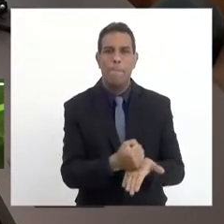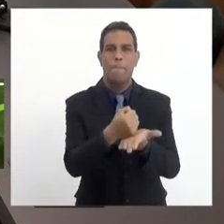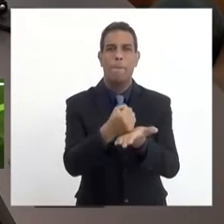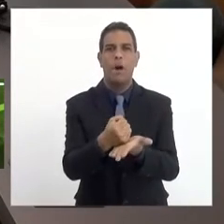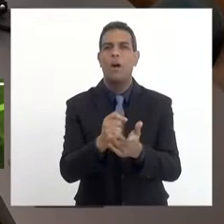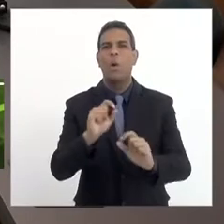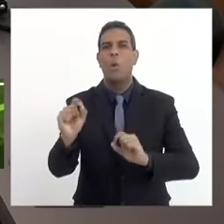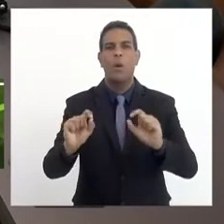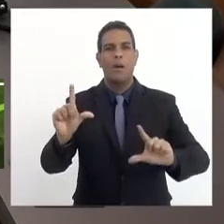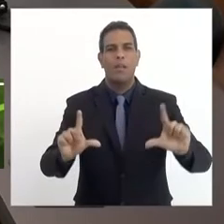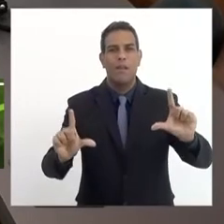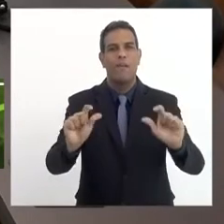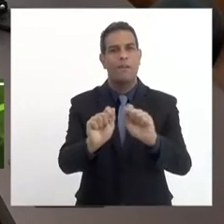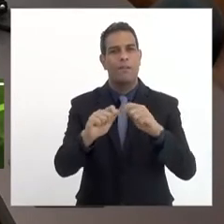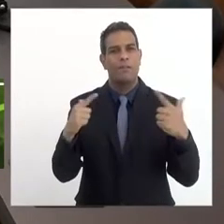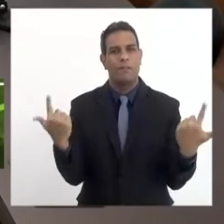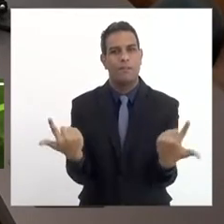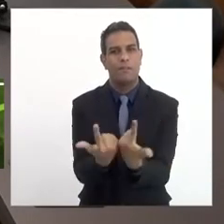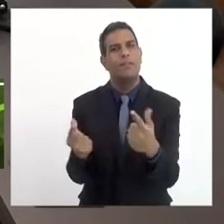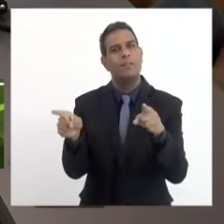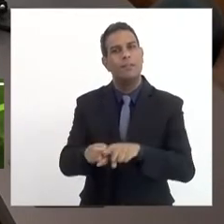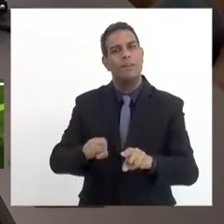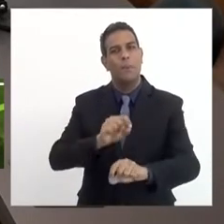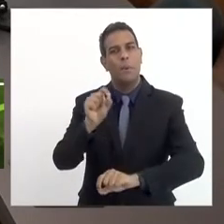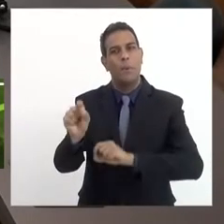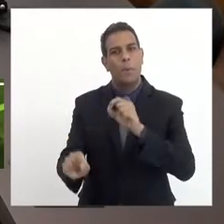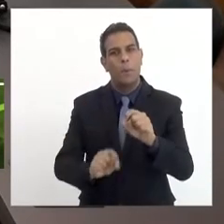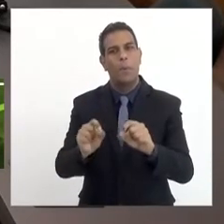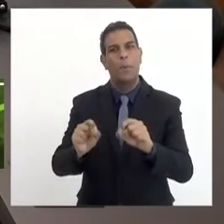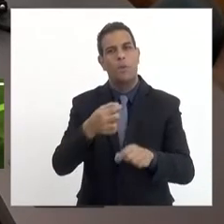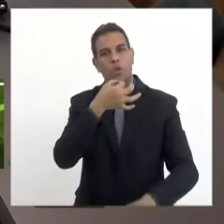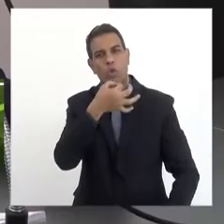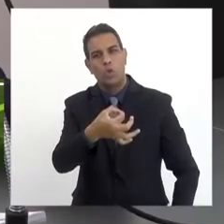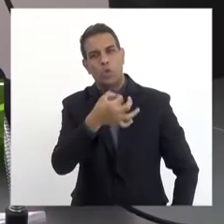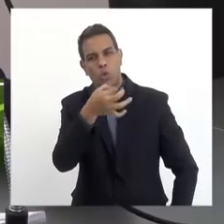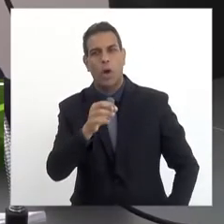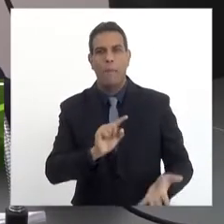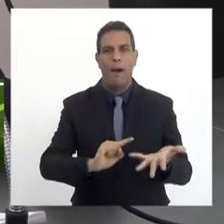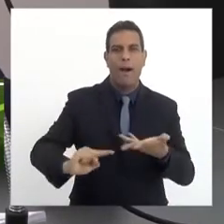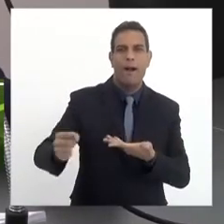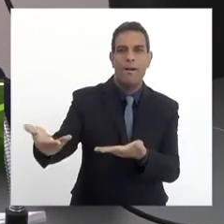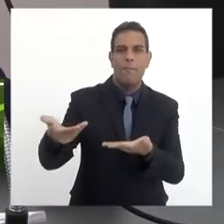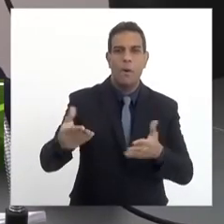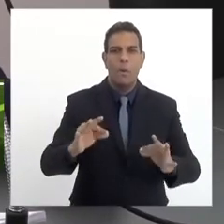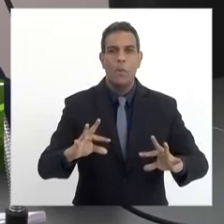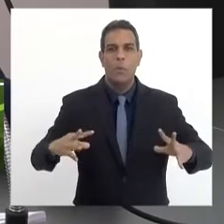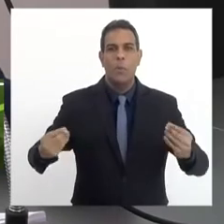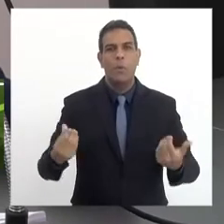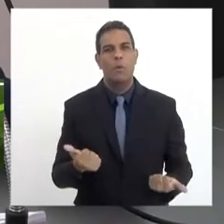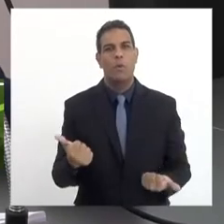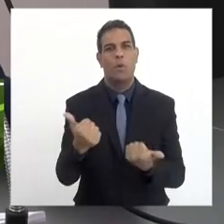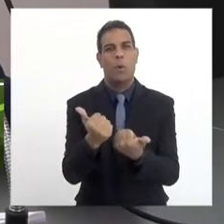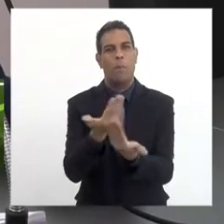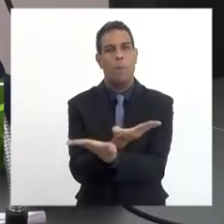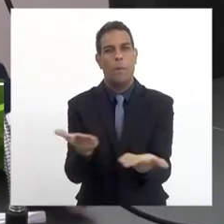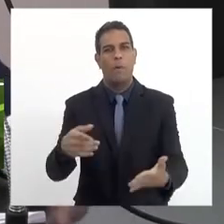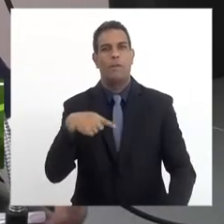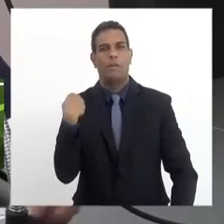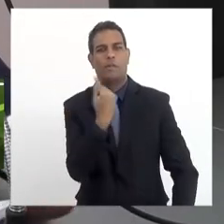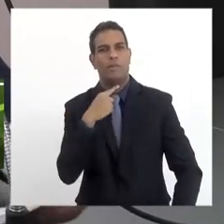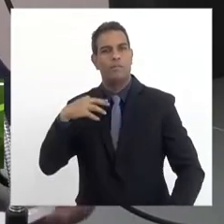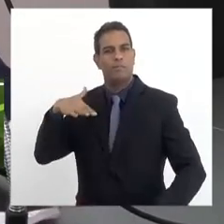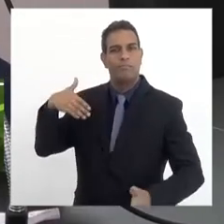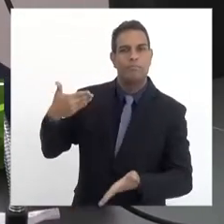tanto da televisão como do som. Sejam bem-vindos todos os assessores que nos